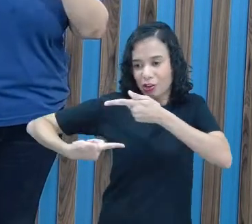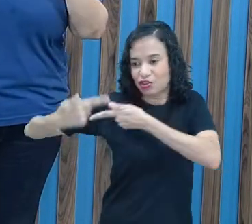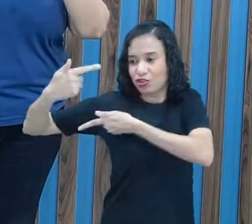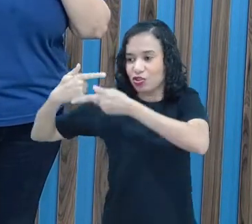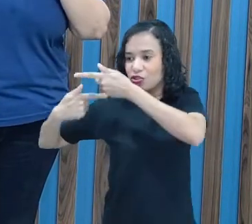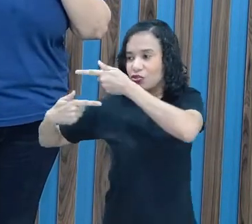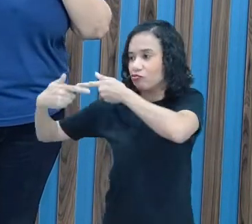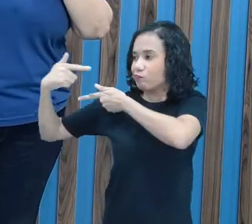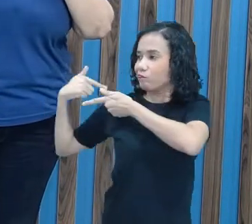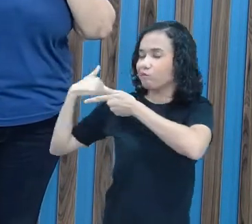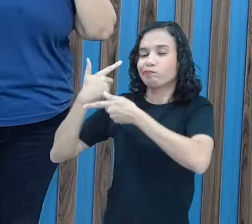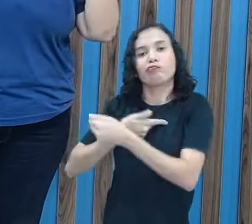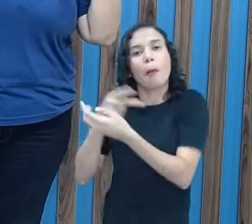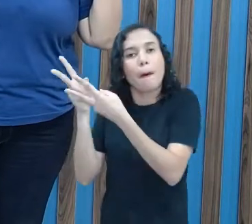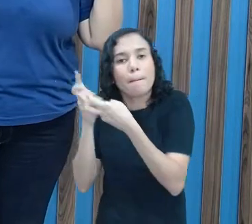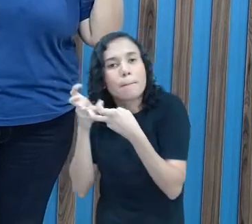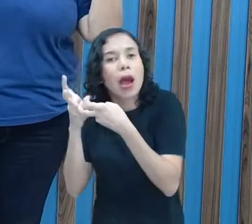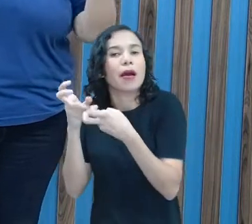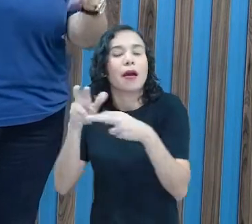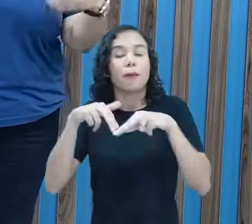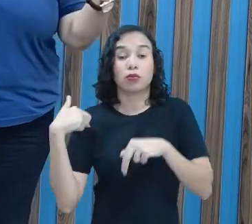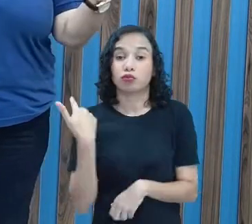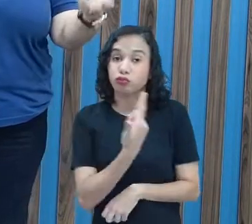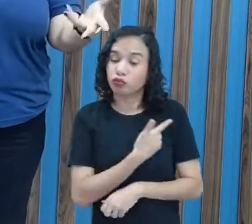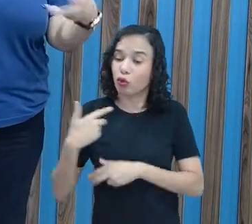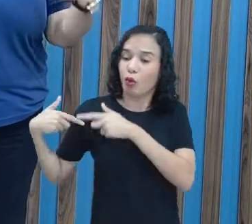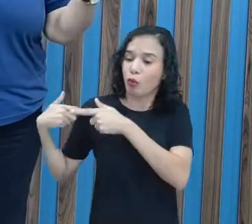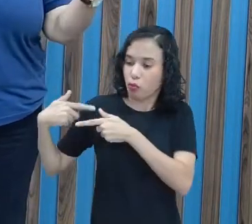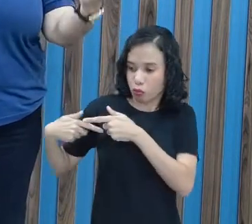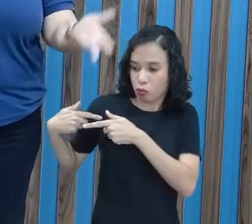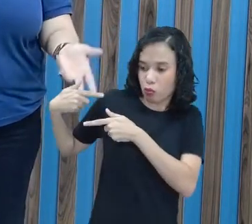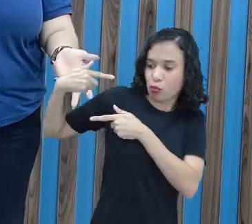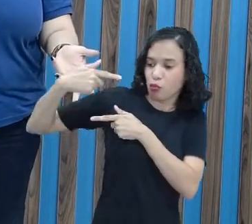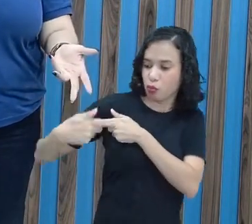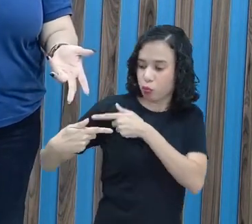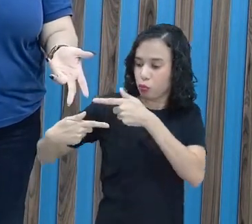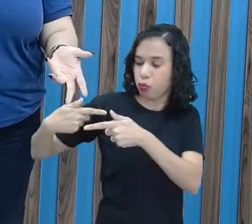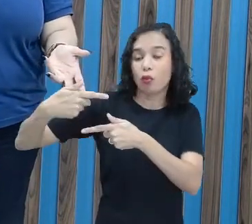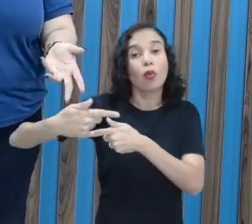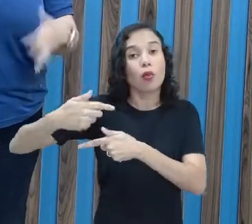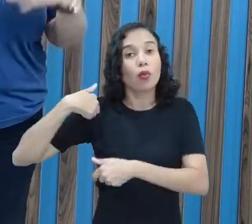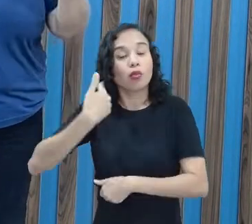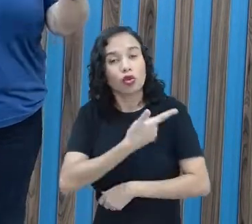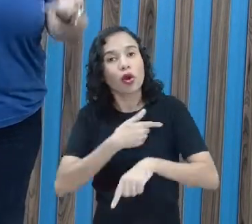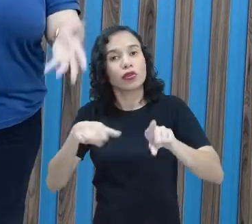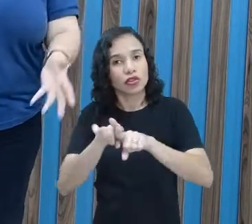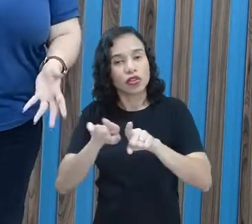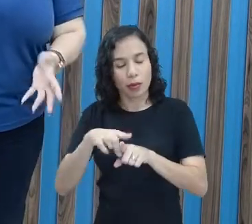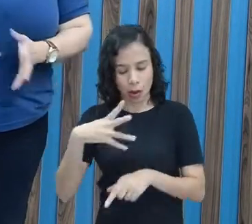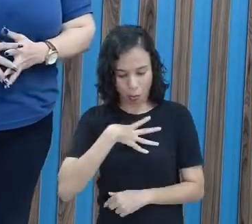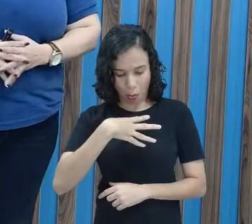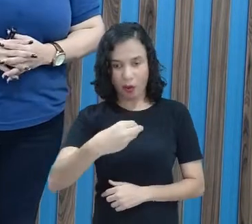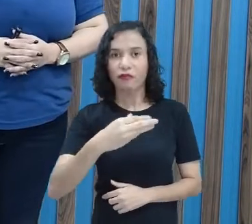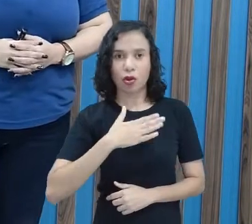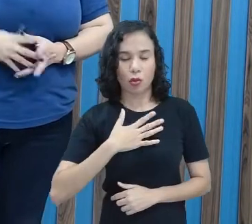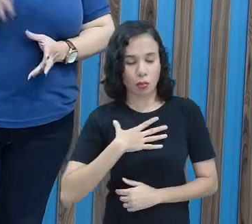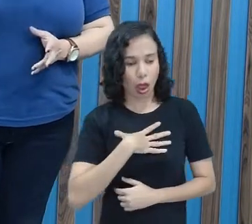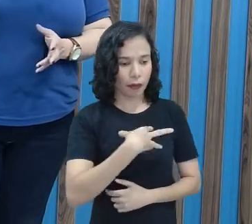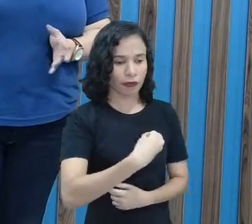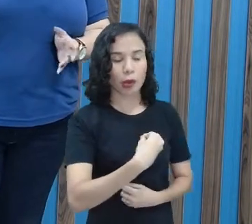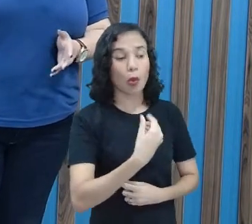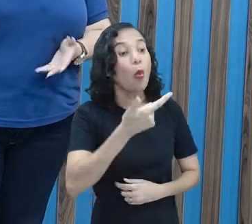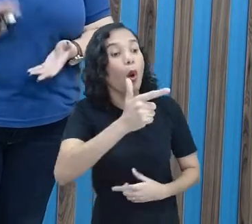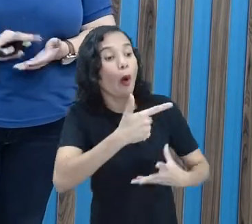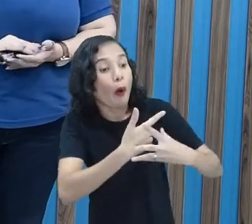gente vai percebendo isso. Então, nós iremos passar nossas informações hereditárias para os nossos filhos e